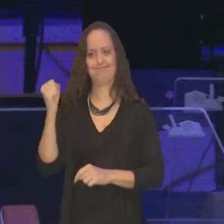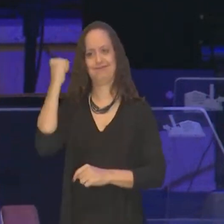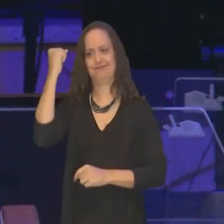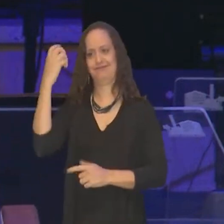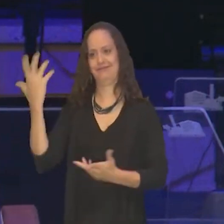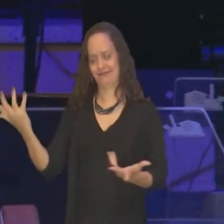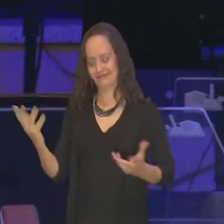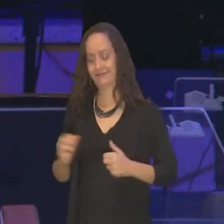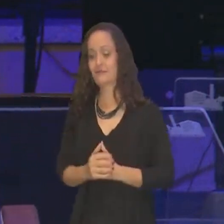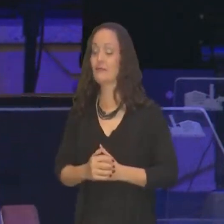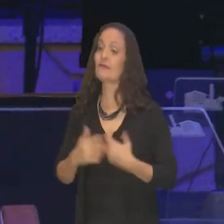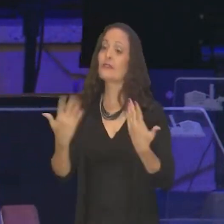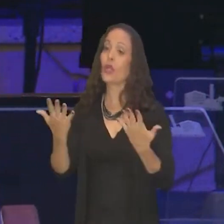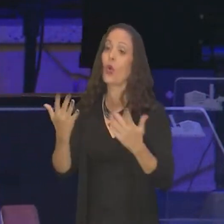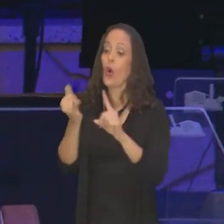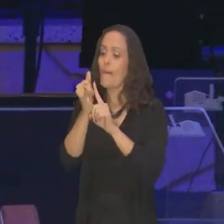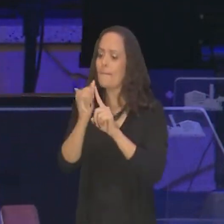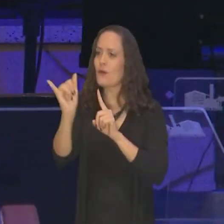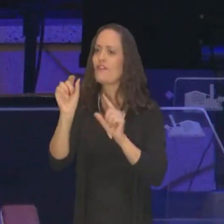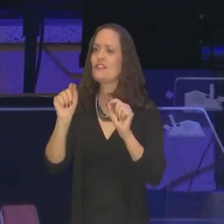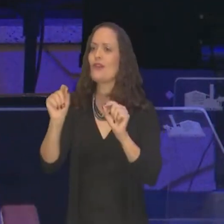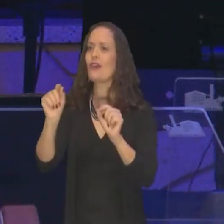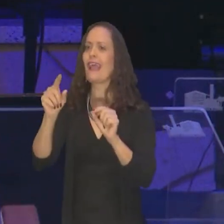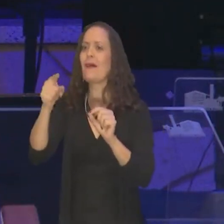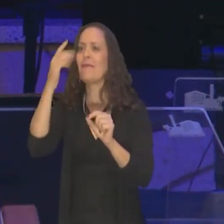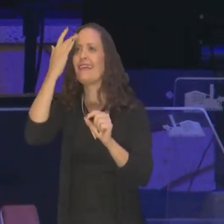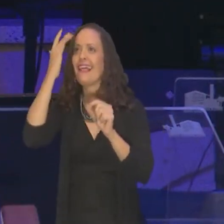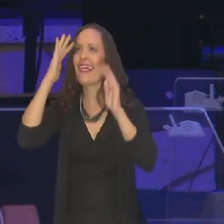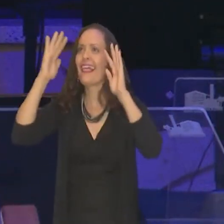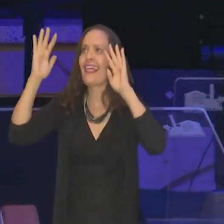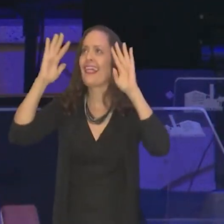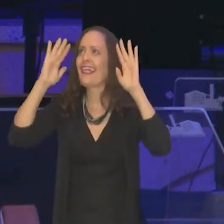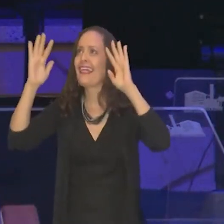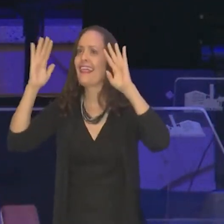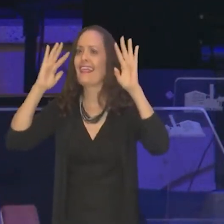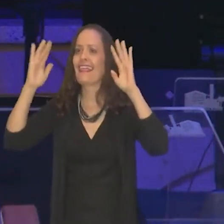que a profecia ela está ligada com o imaginário das pessoas.